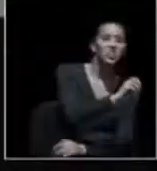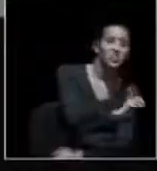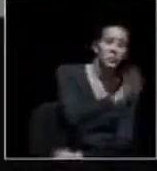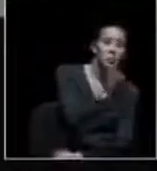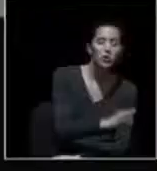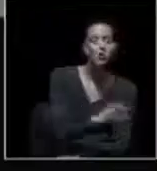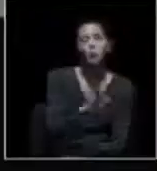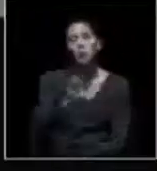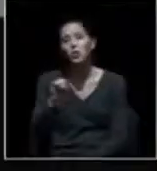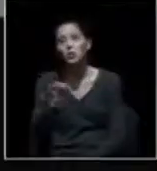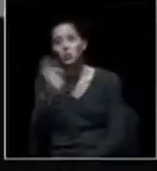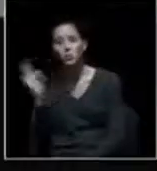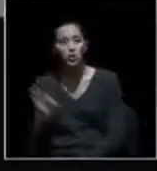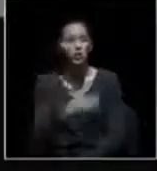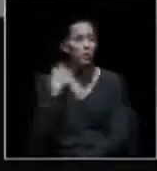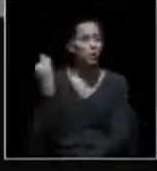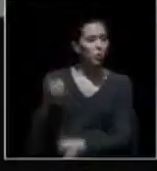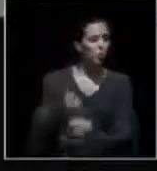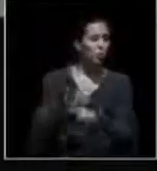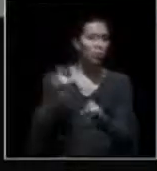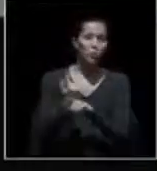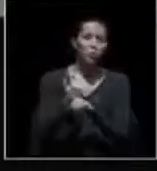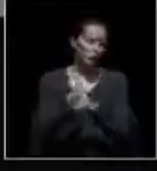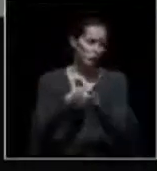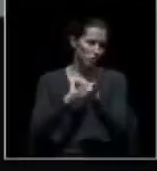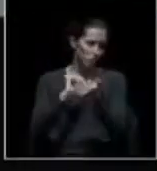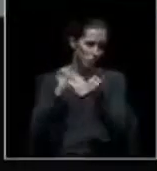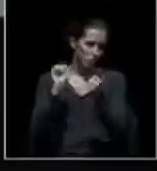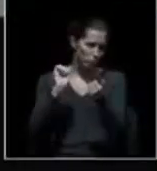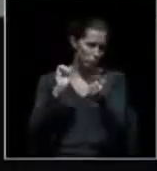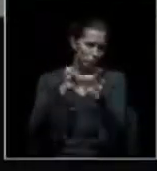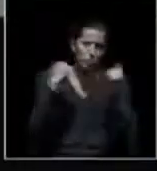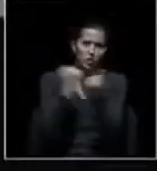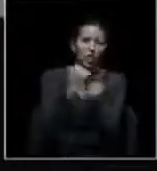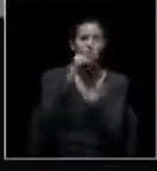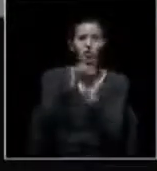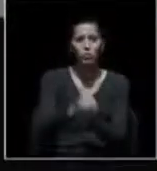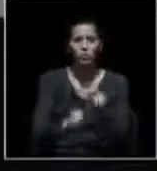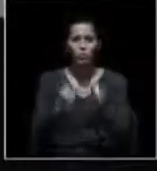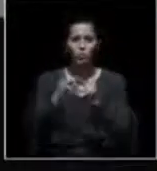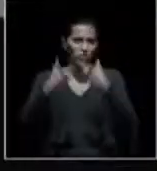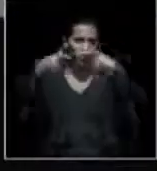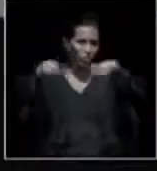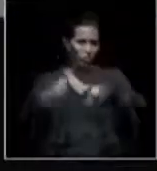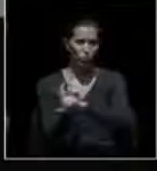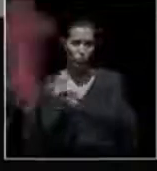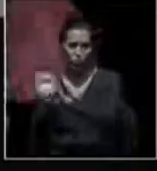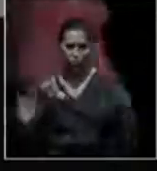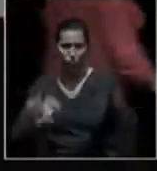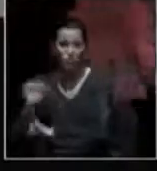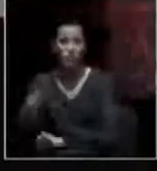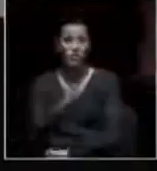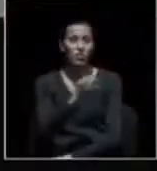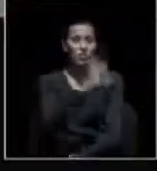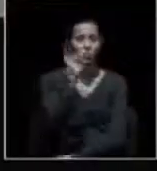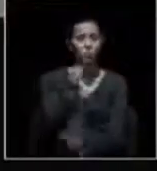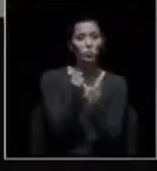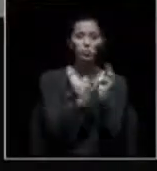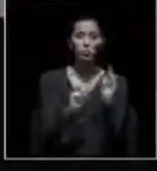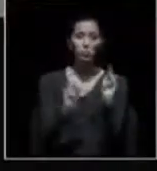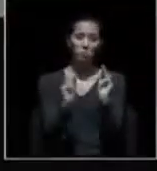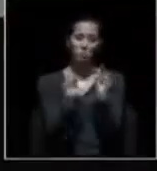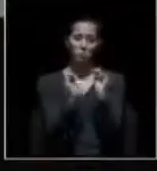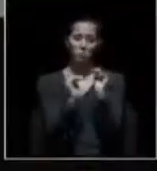como os equipamentos sociais e as infraestruturas. Na habitação, a execução ficou pouco acima dos 60%, o que é manifestamente